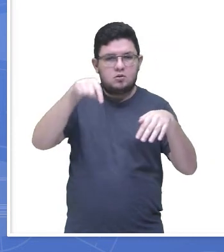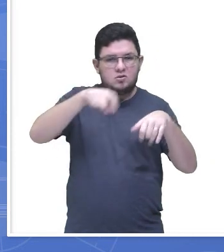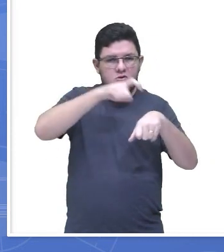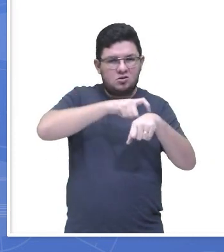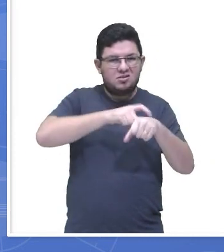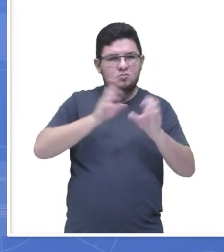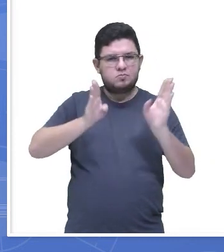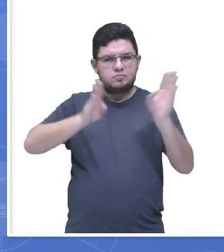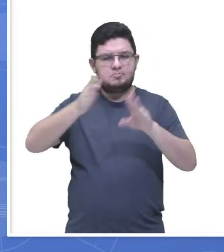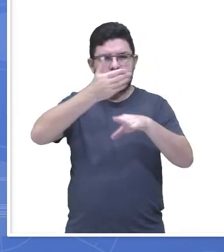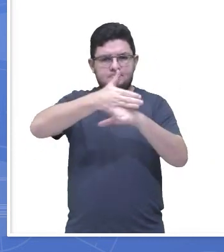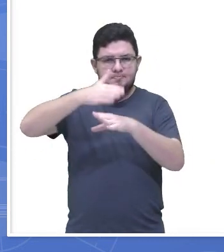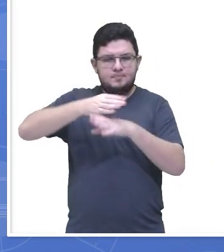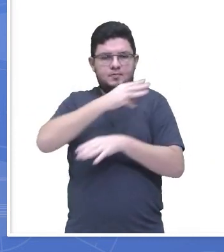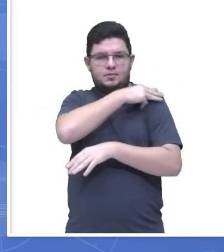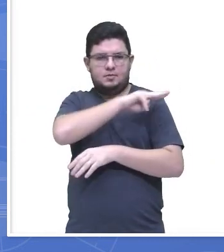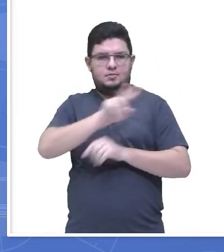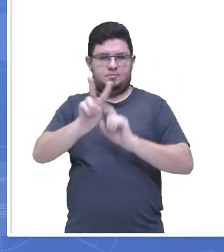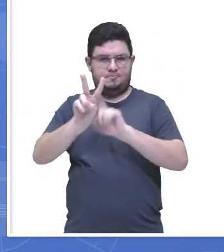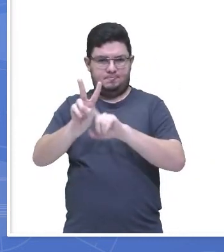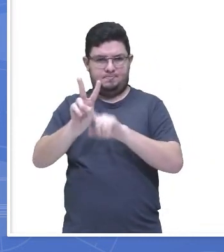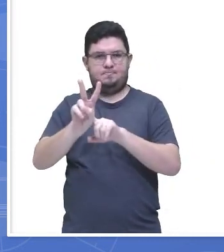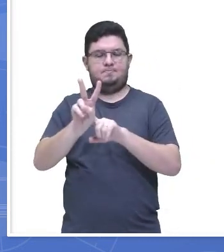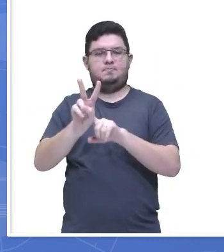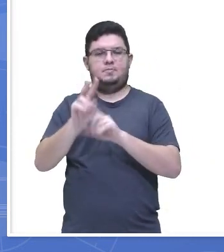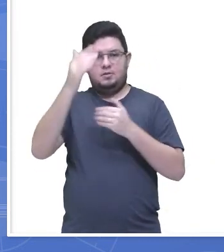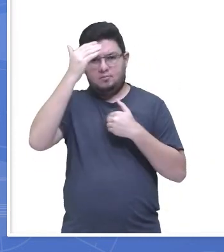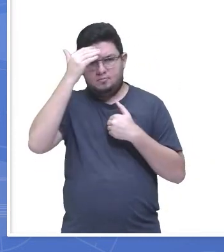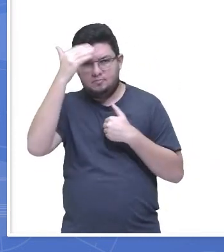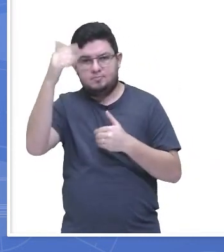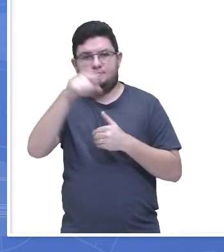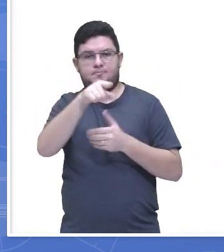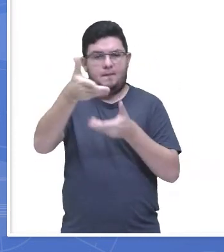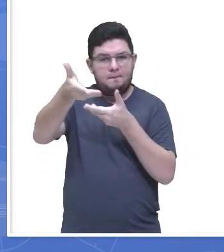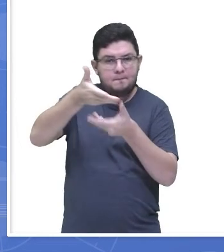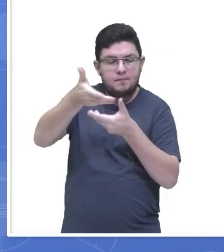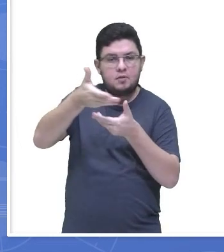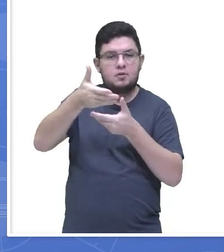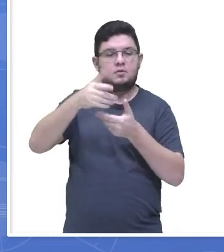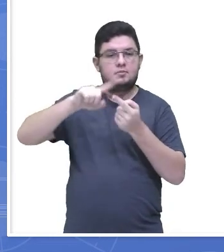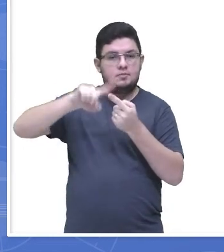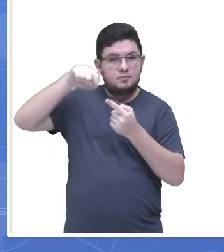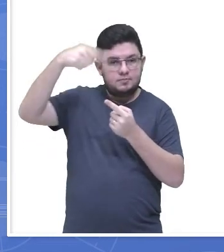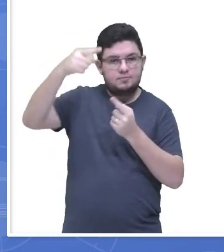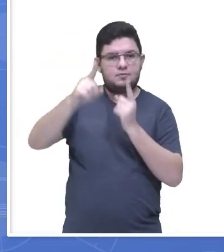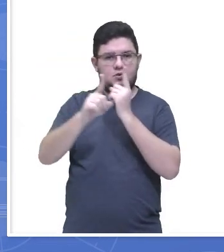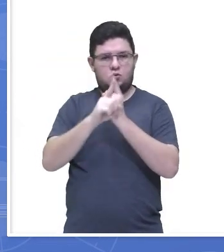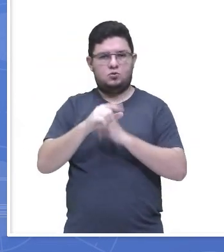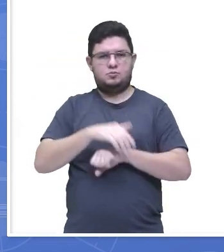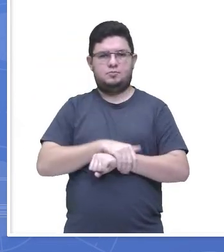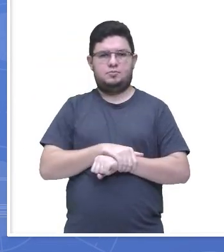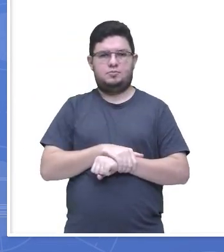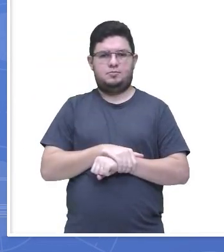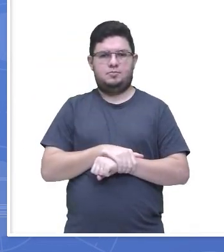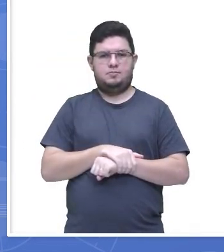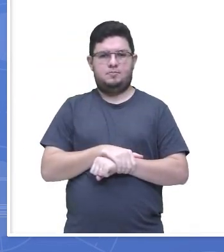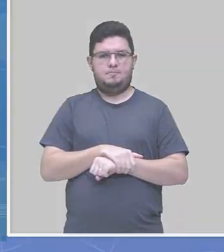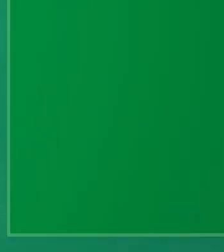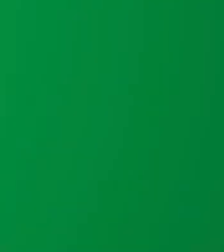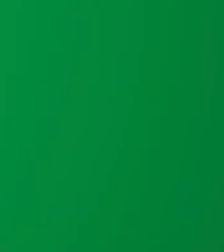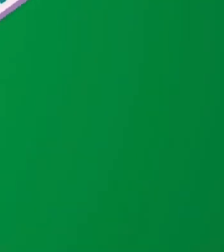são aqueles que liberam calor para o meio ambiente. E o